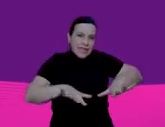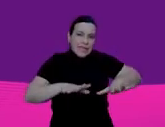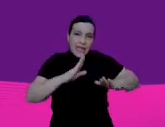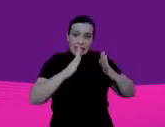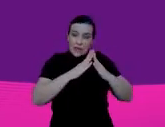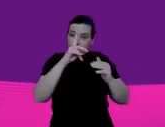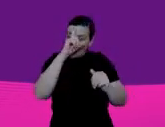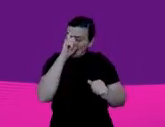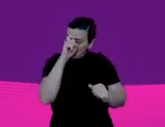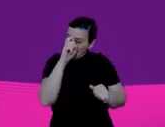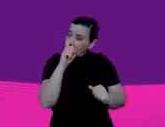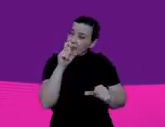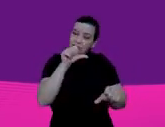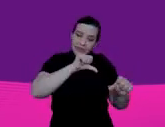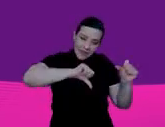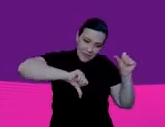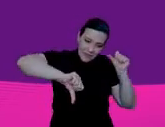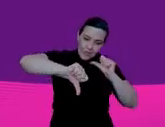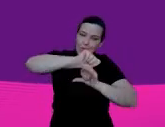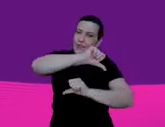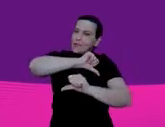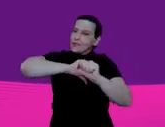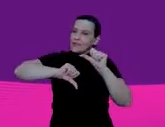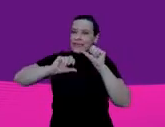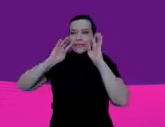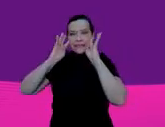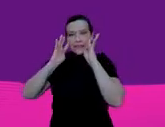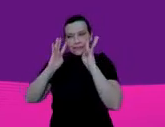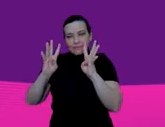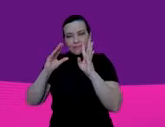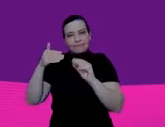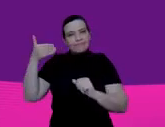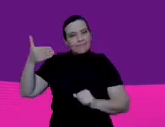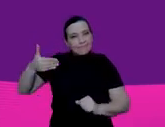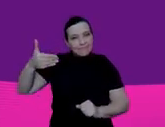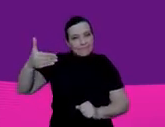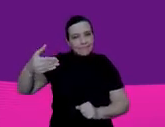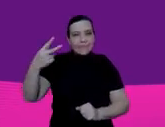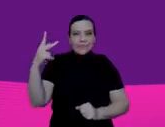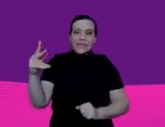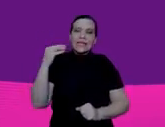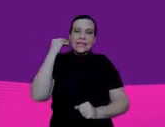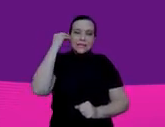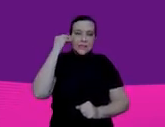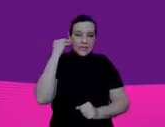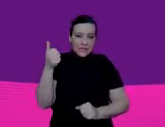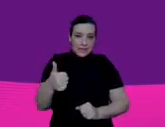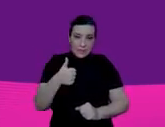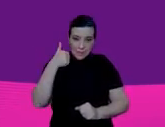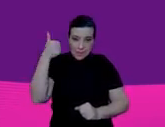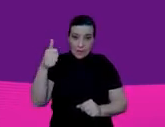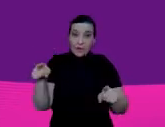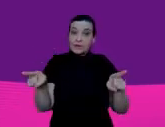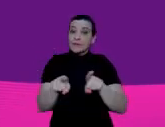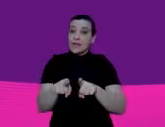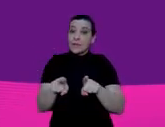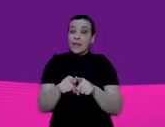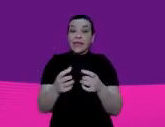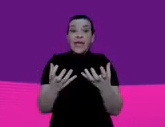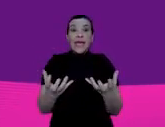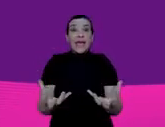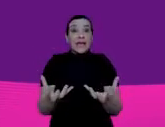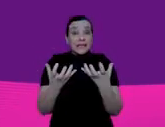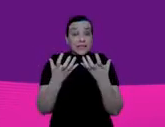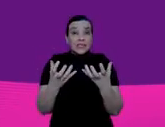ele para um cuidado que é mais permanente, melhorando assim a sua experiência. A gente quer aumentar a nossa eficiência dos